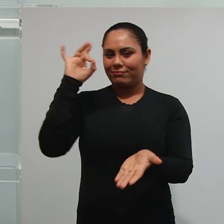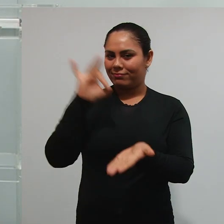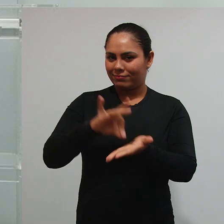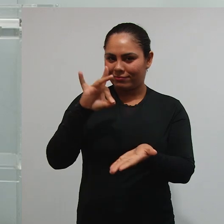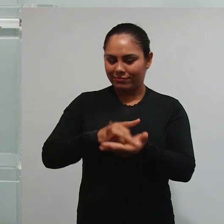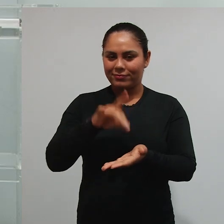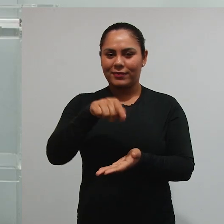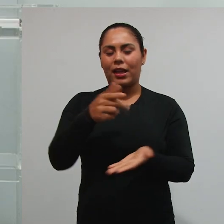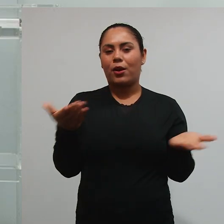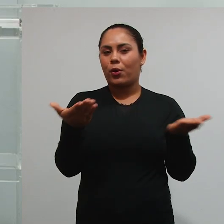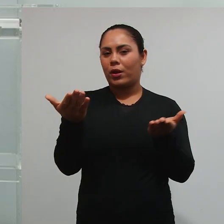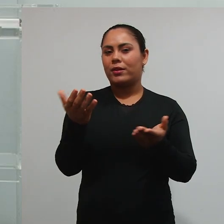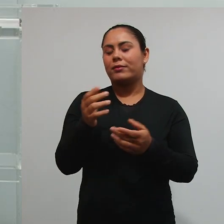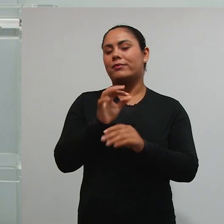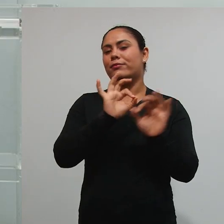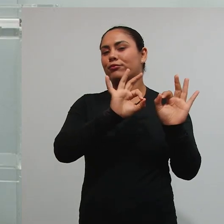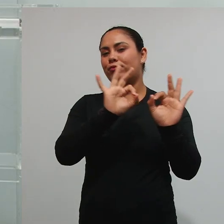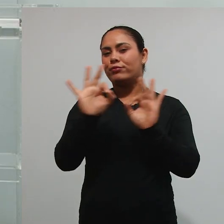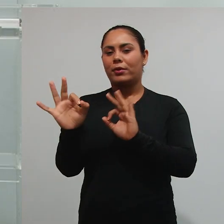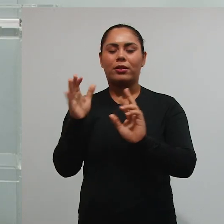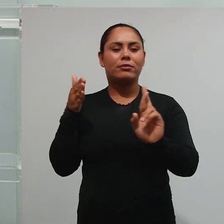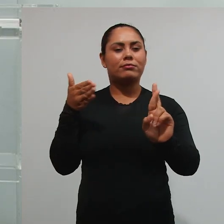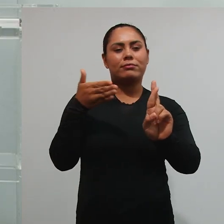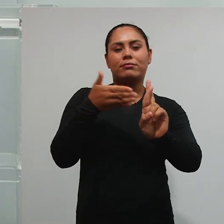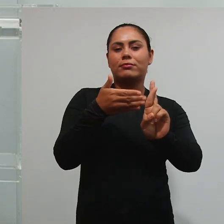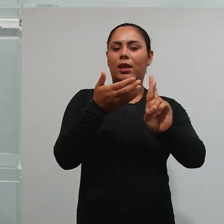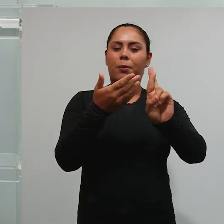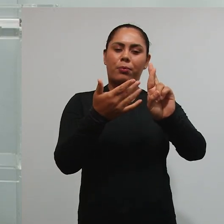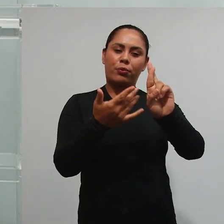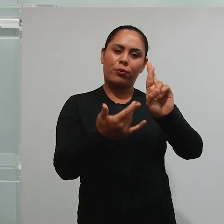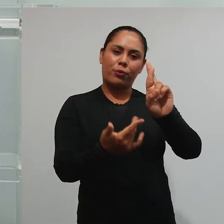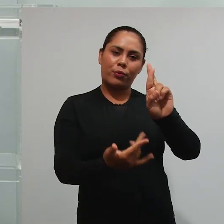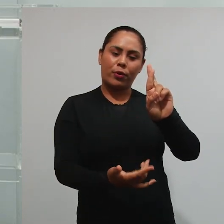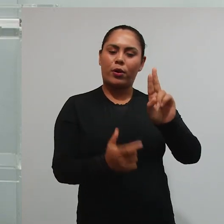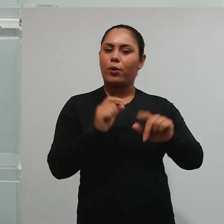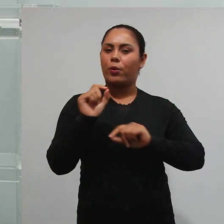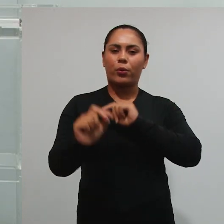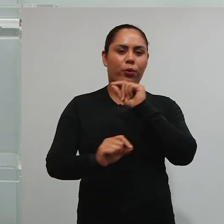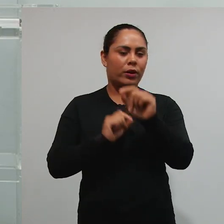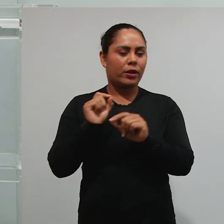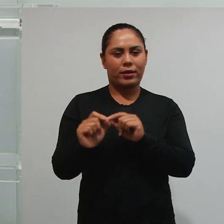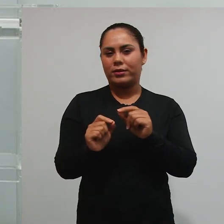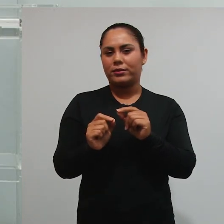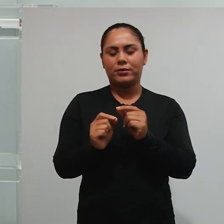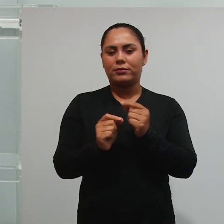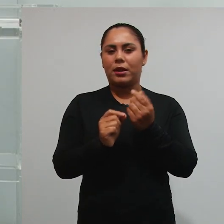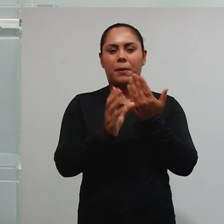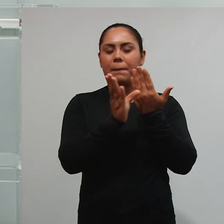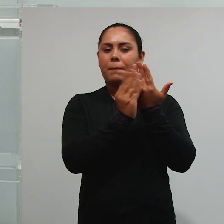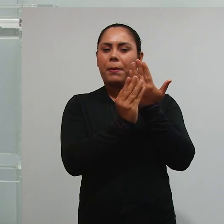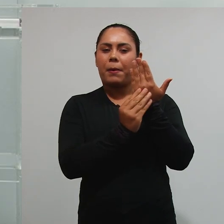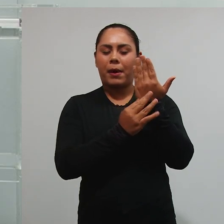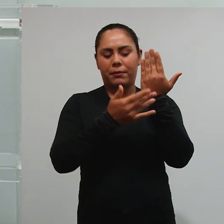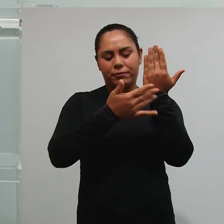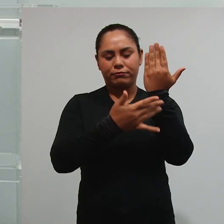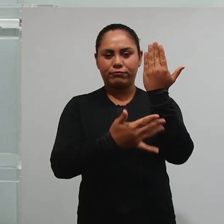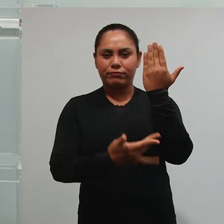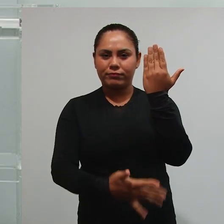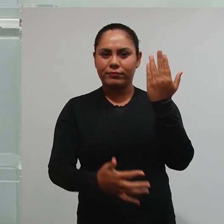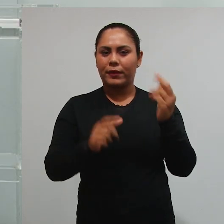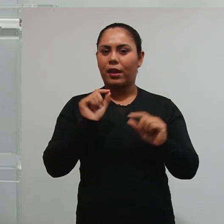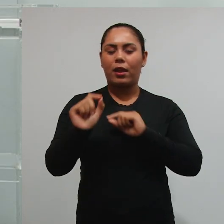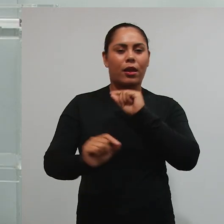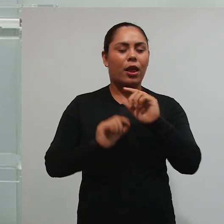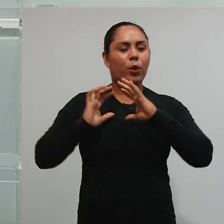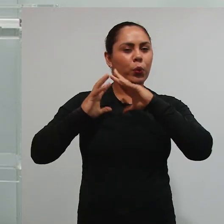derradeiro episódio da nossa série Referências, as referências bibliográficas. Pô, o que é referência, professora? Bom,